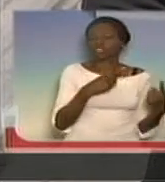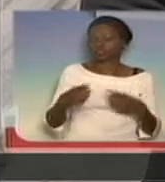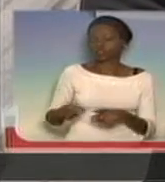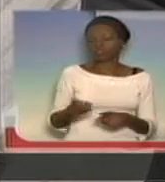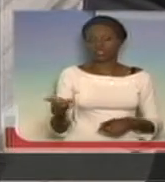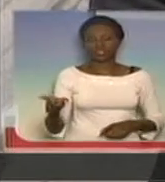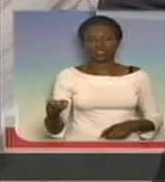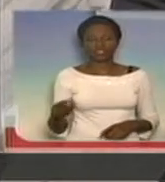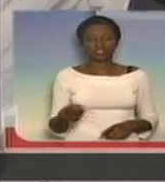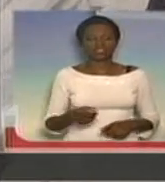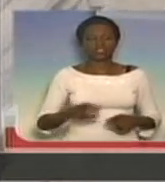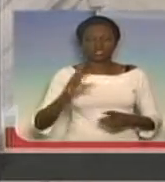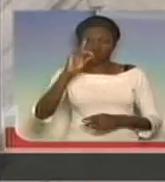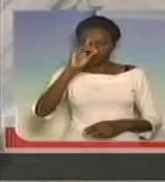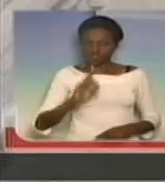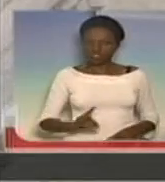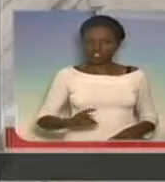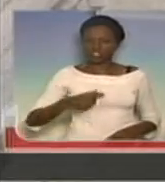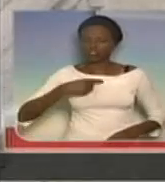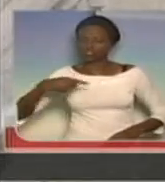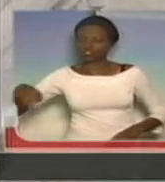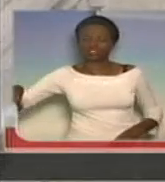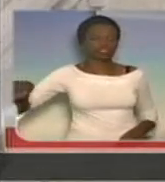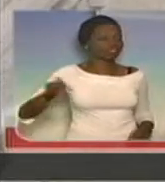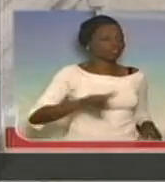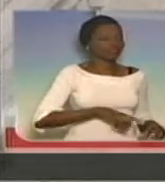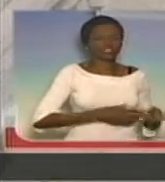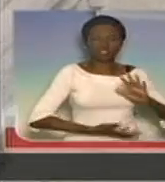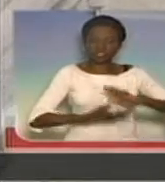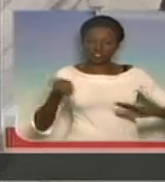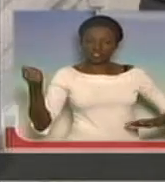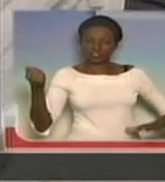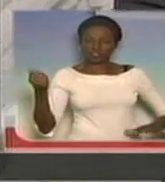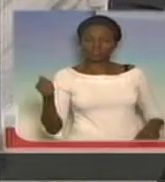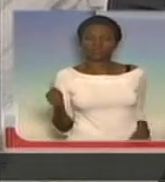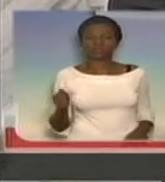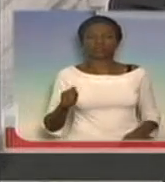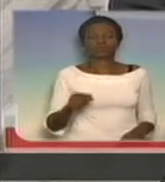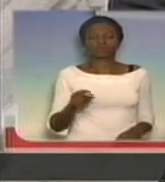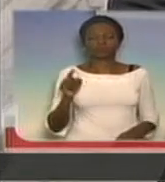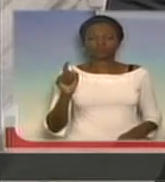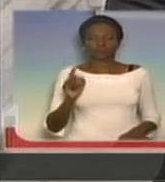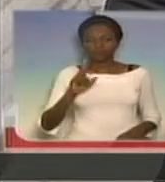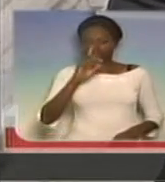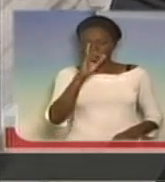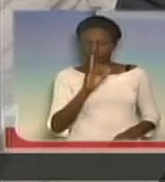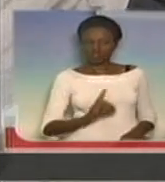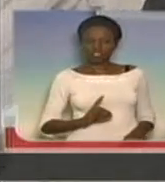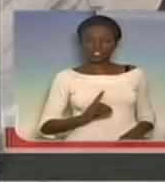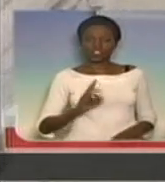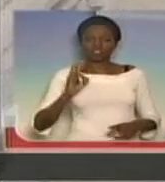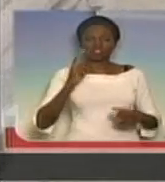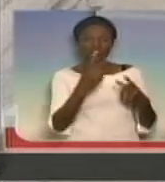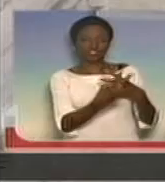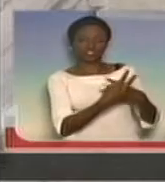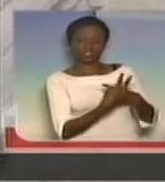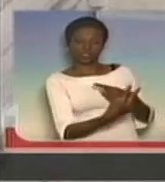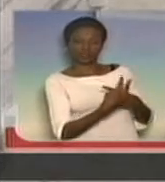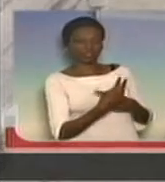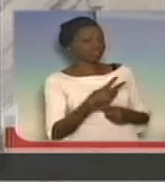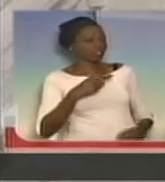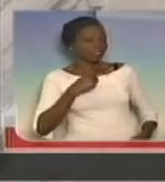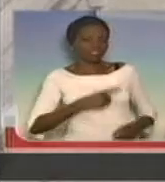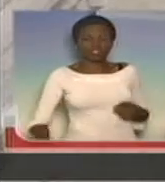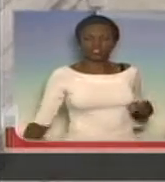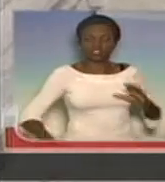totalmente o seu direito de ir e vir cerceado, ele tem totalmente o seu direito de defesa cerceado, e esse artigo